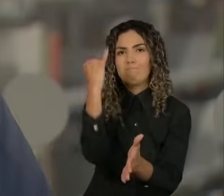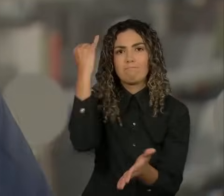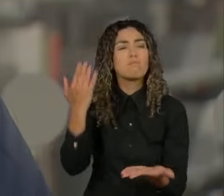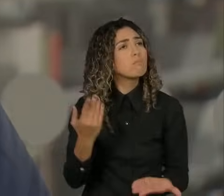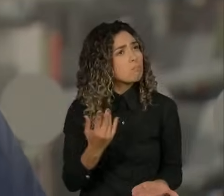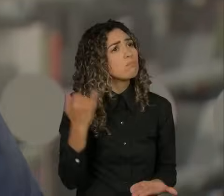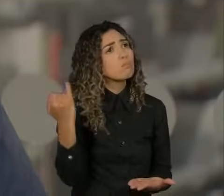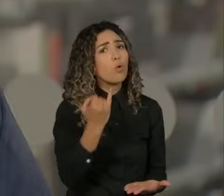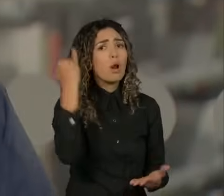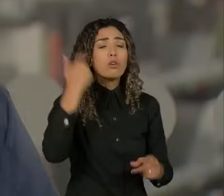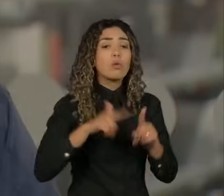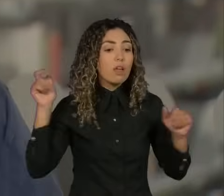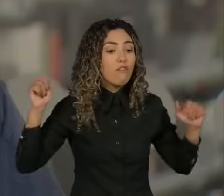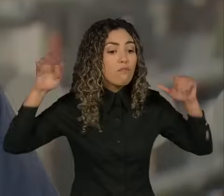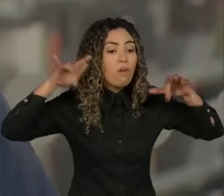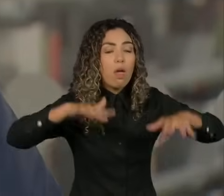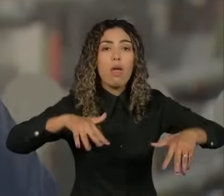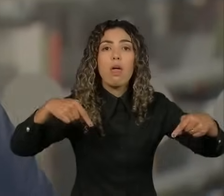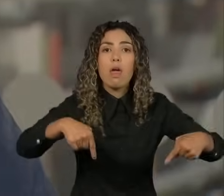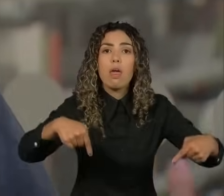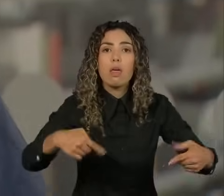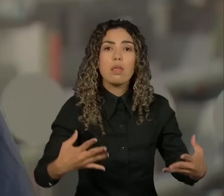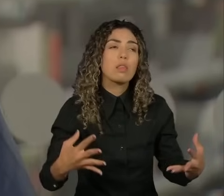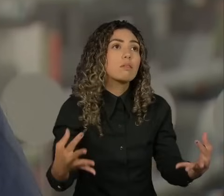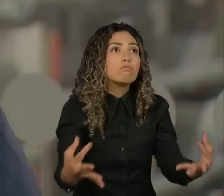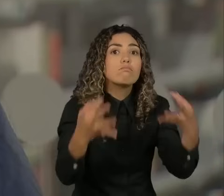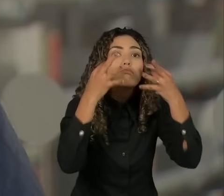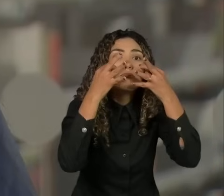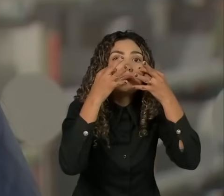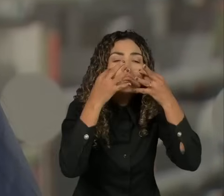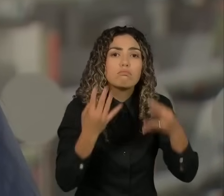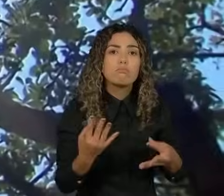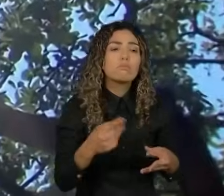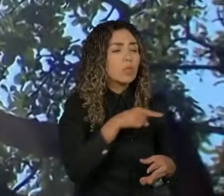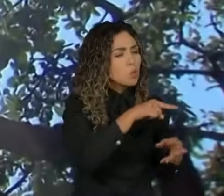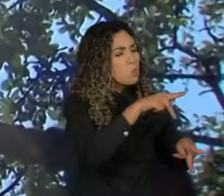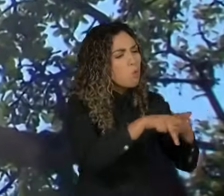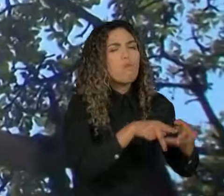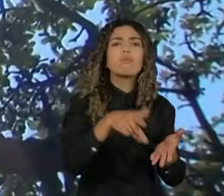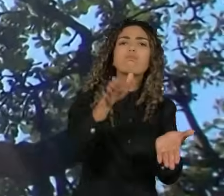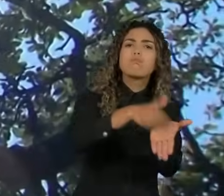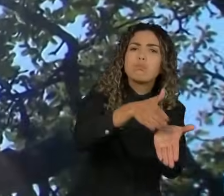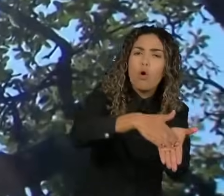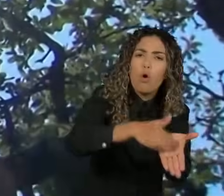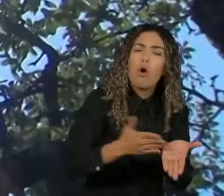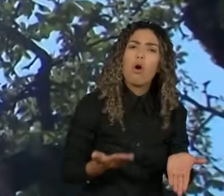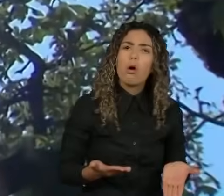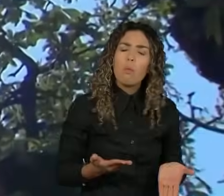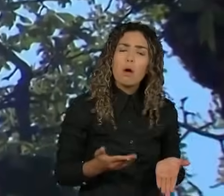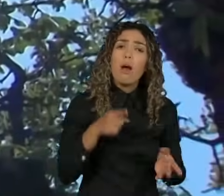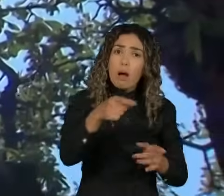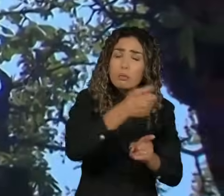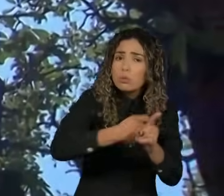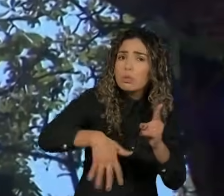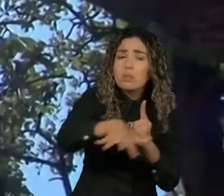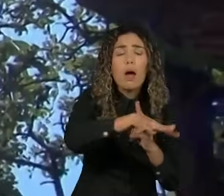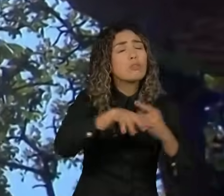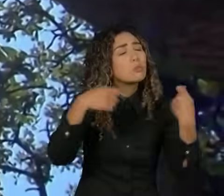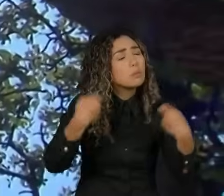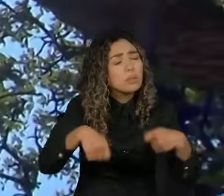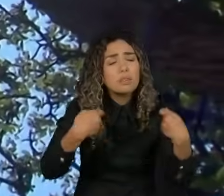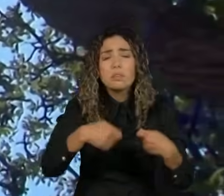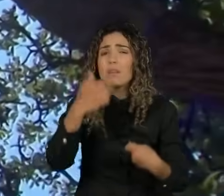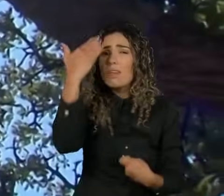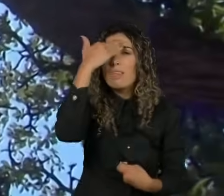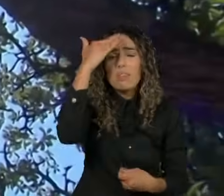envergonha, pressiona, né? E a sociedade precisa entender que esses efeitos